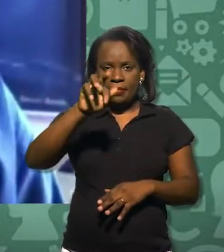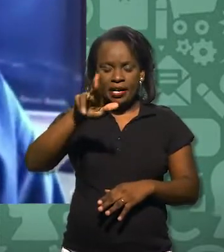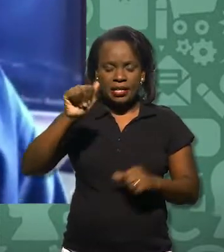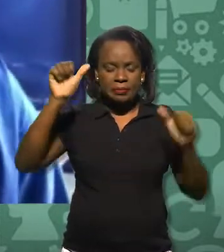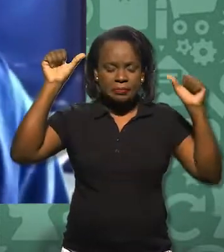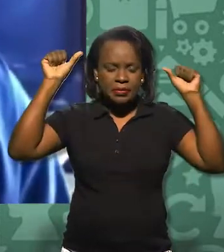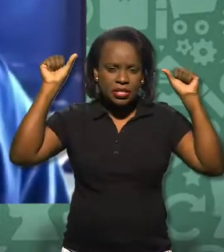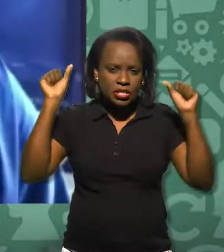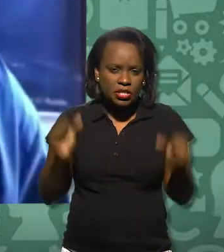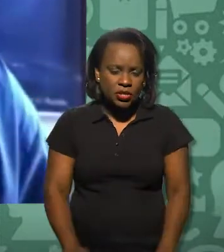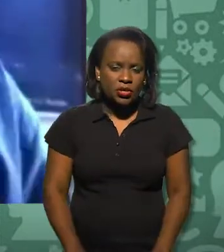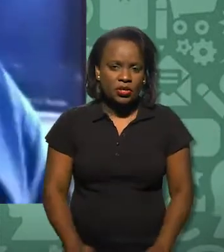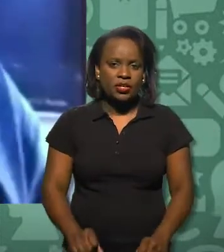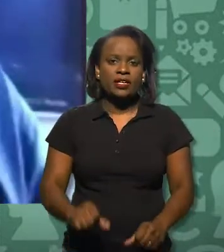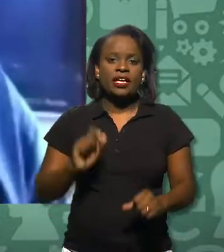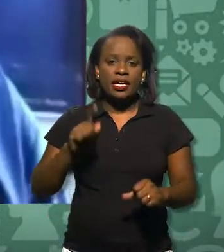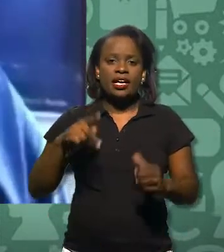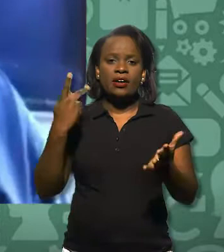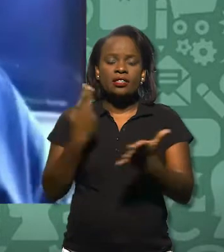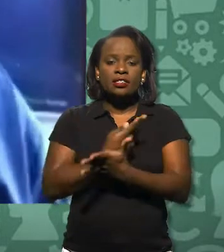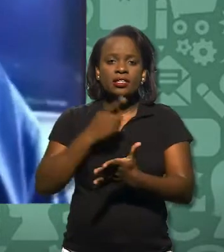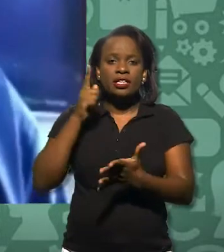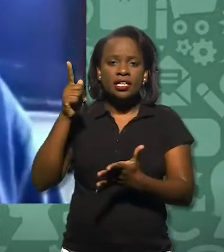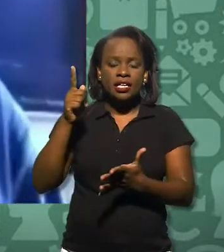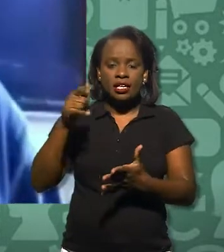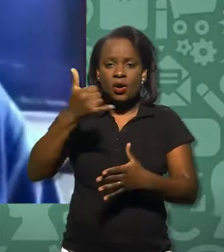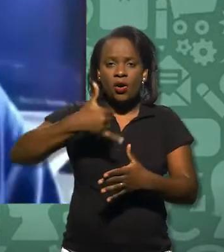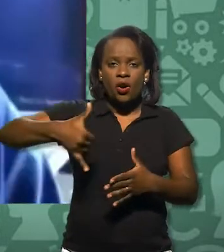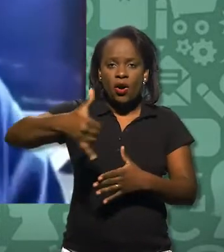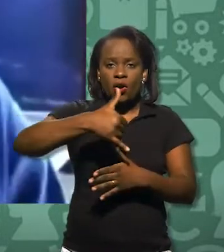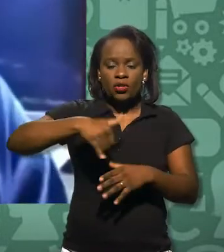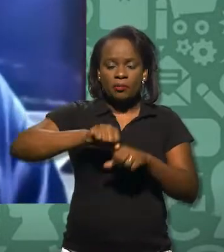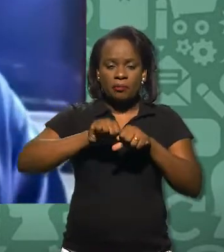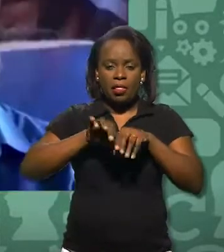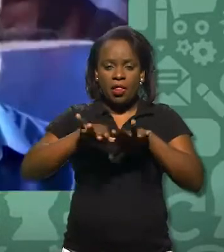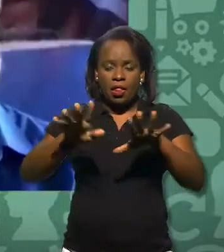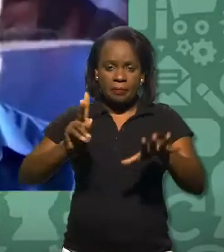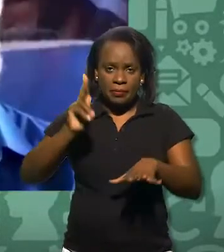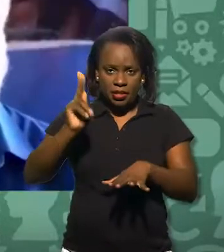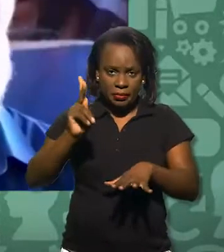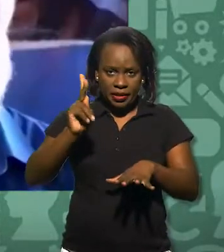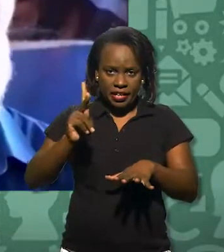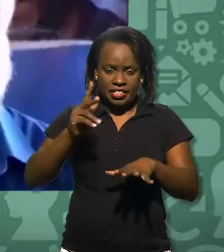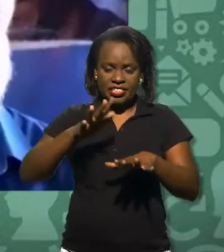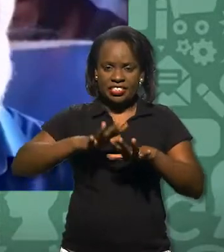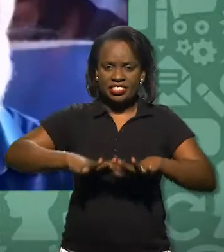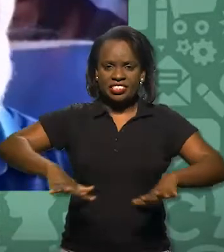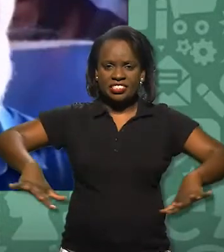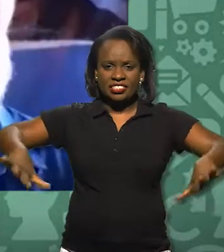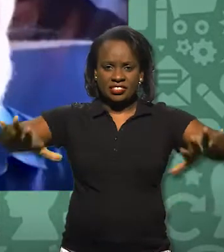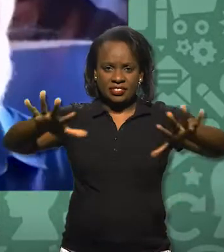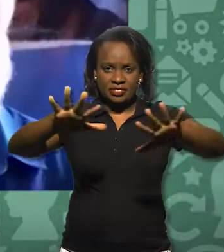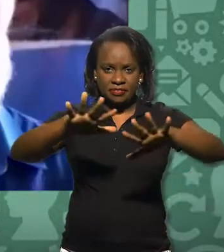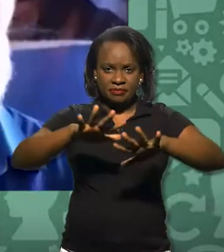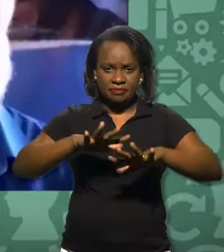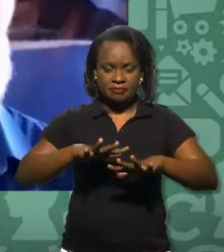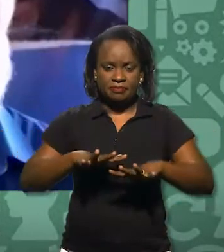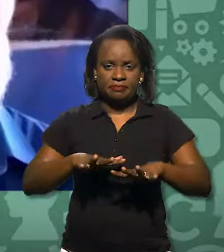pior crise. Foi quando houve aquele vazamento de óleo da